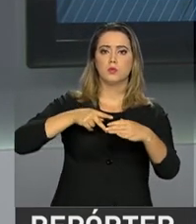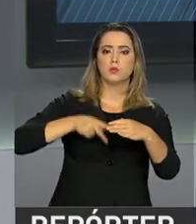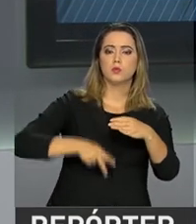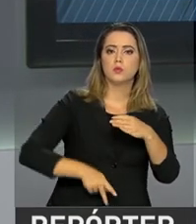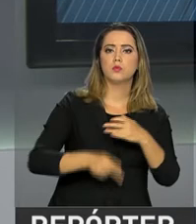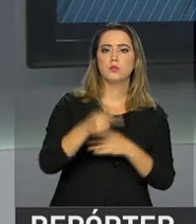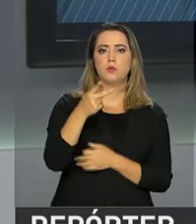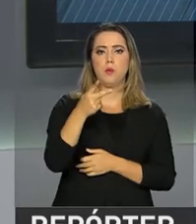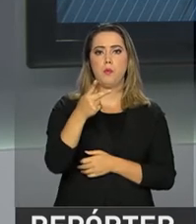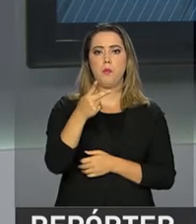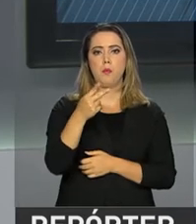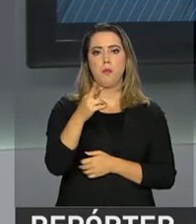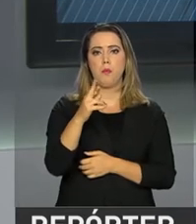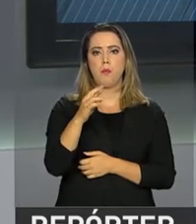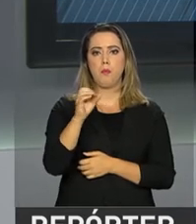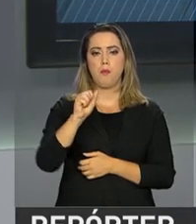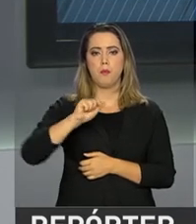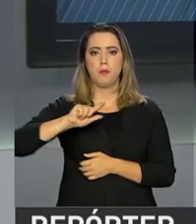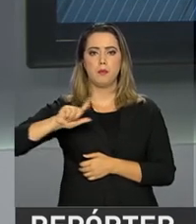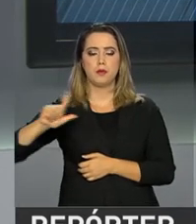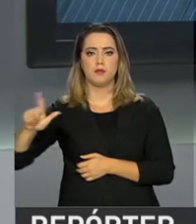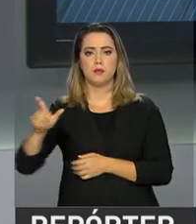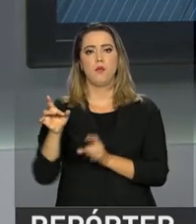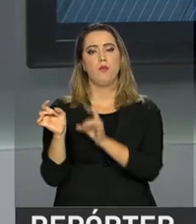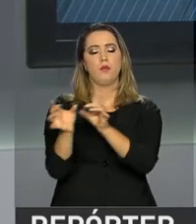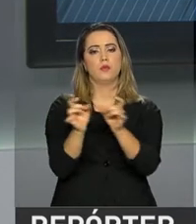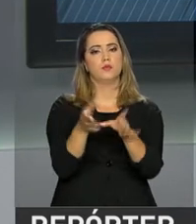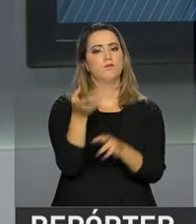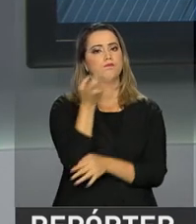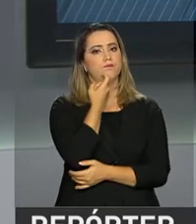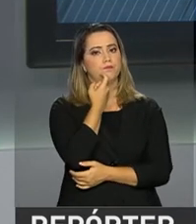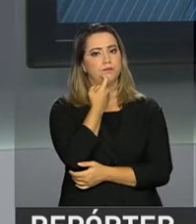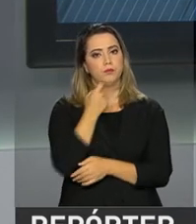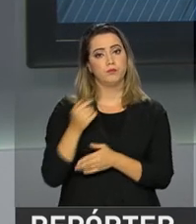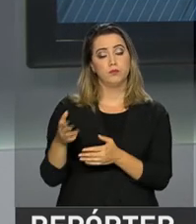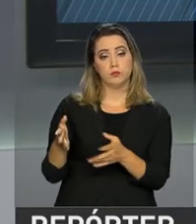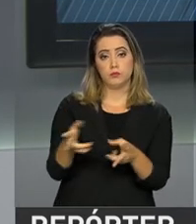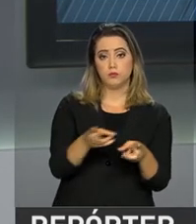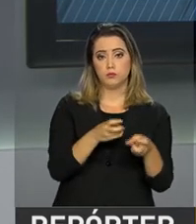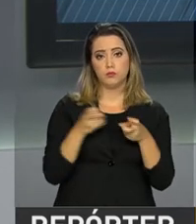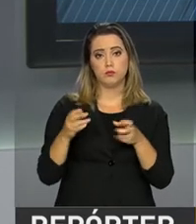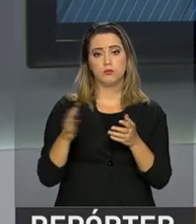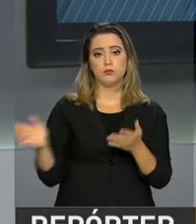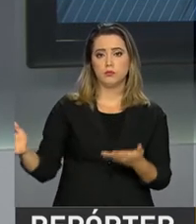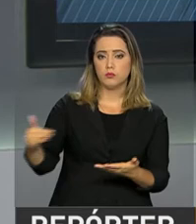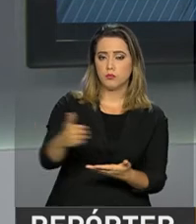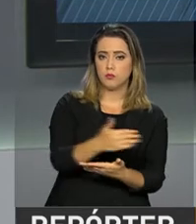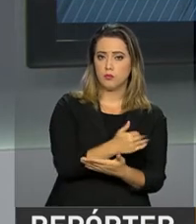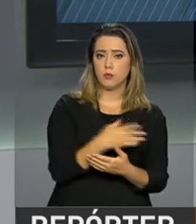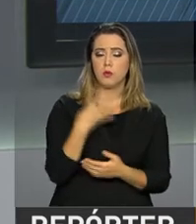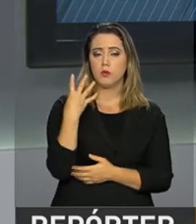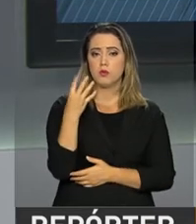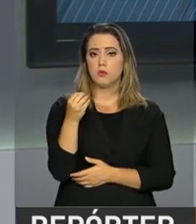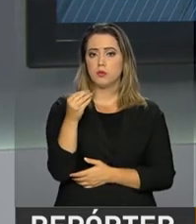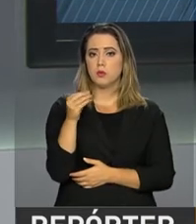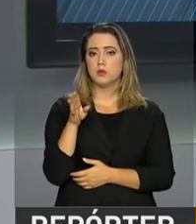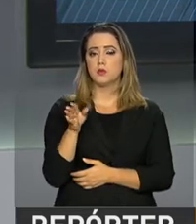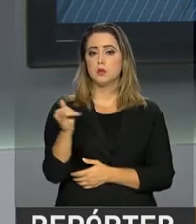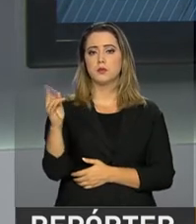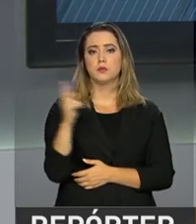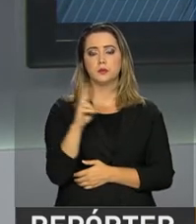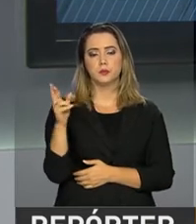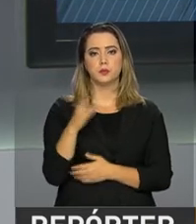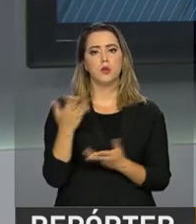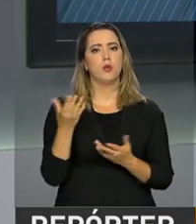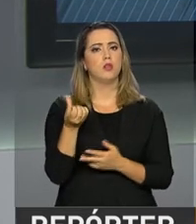blocos de pré-sal leiloados na última sexta feira a estimativa de arrecadação subiu de 400 bilhões de reais para